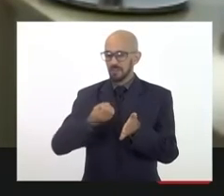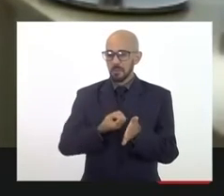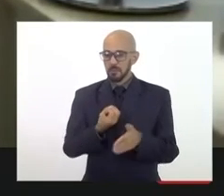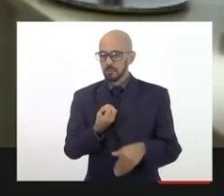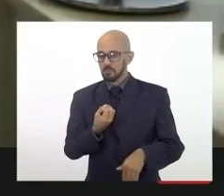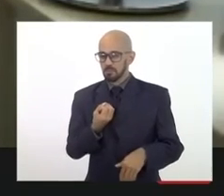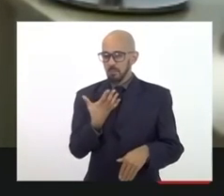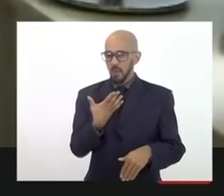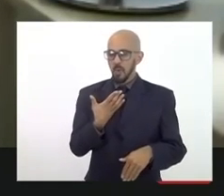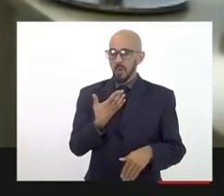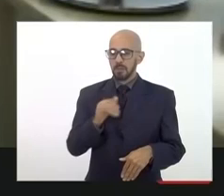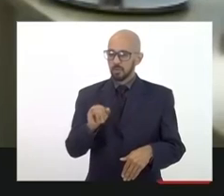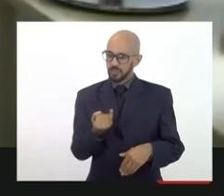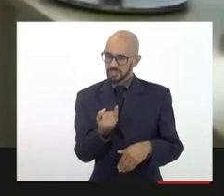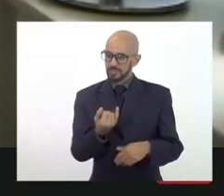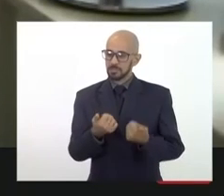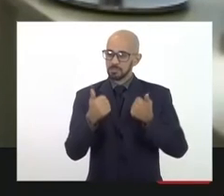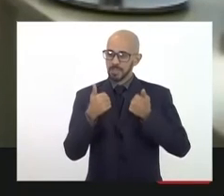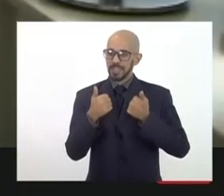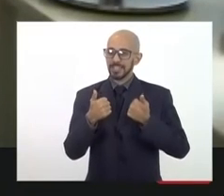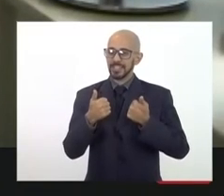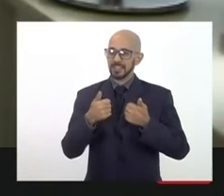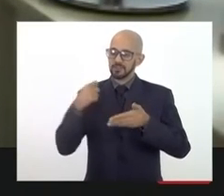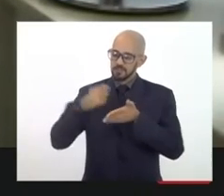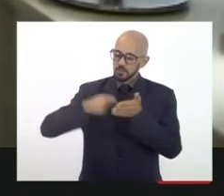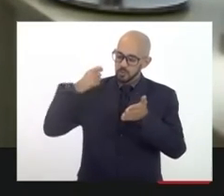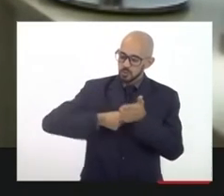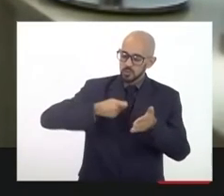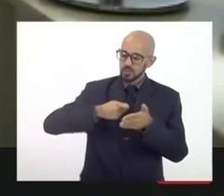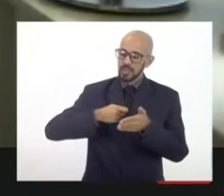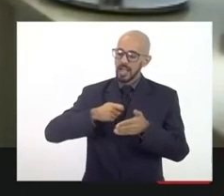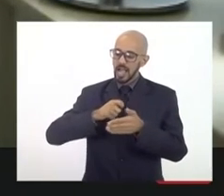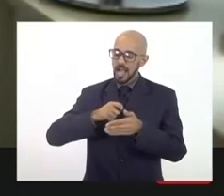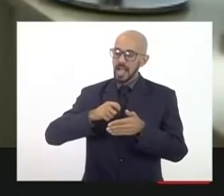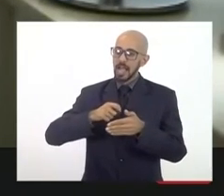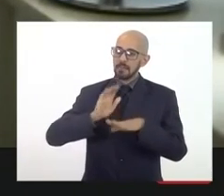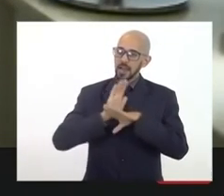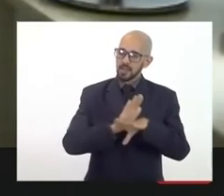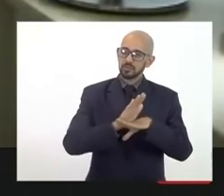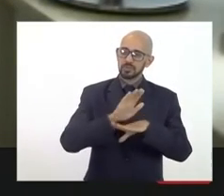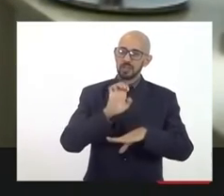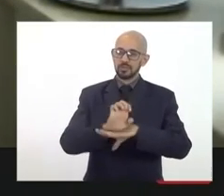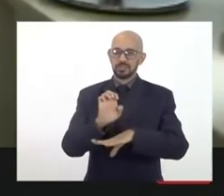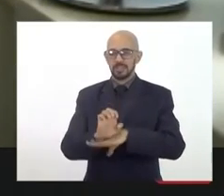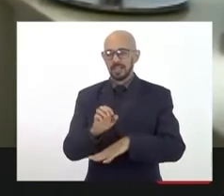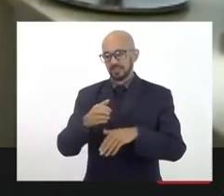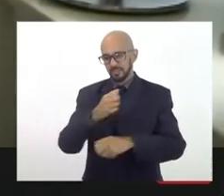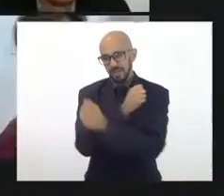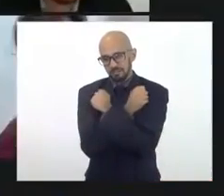proveitosa. Vamos continuar na luta a favor do nosso Estado. Grande abraço a todas e todos.